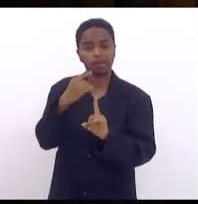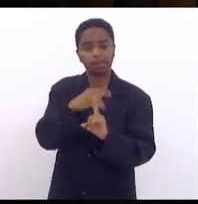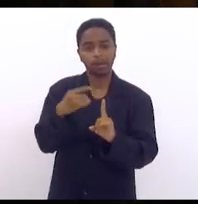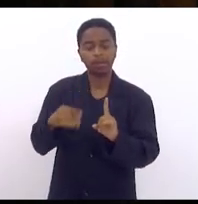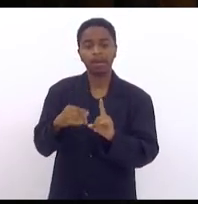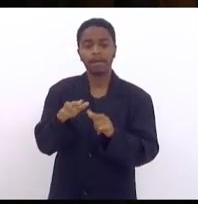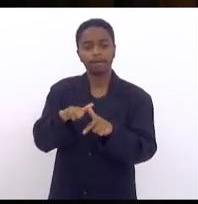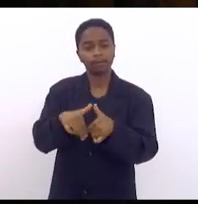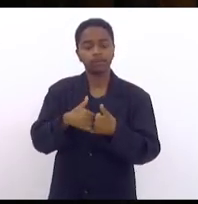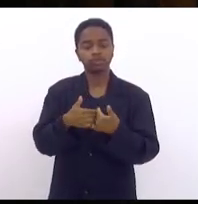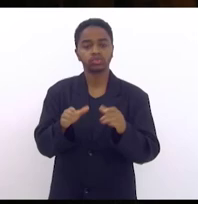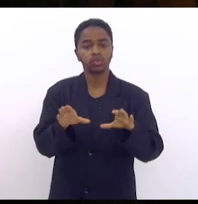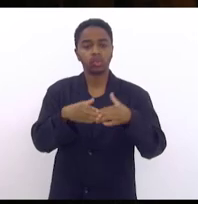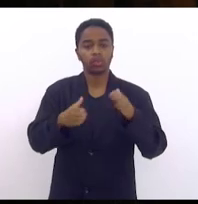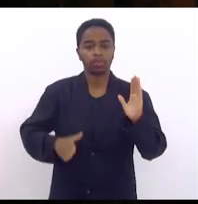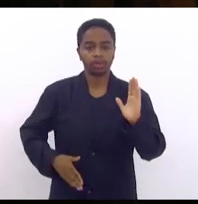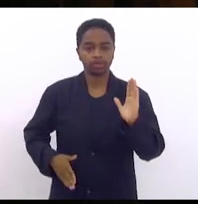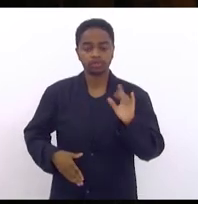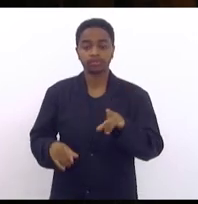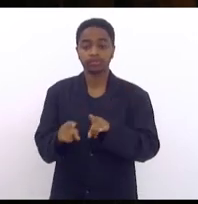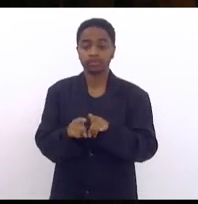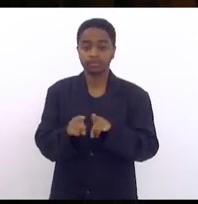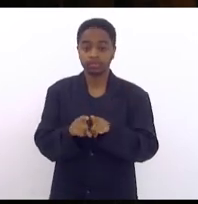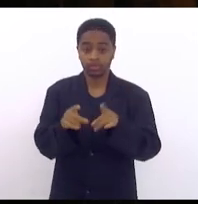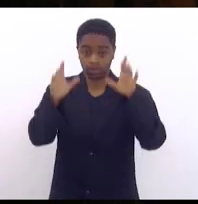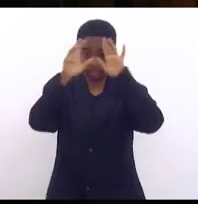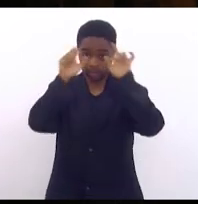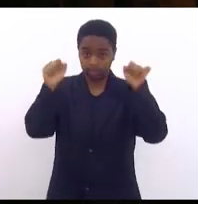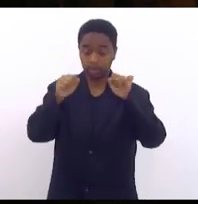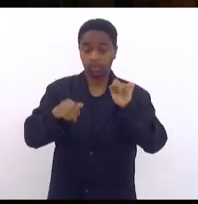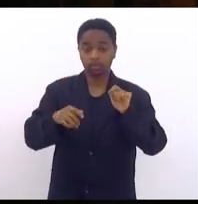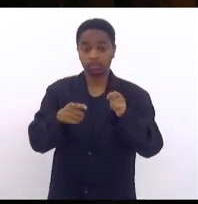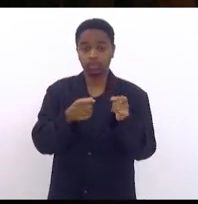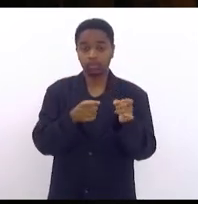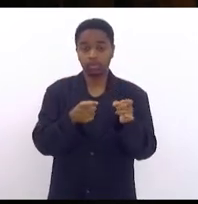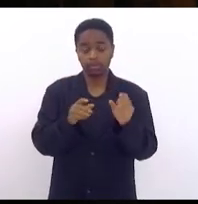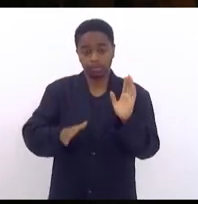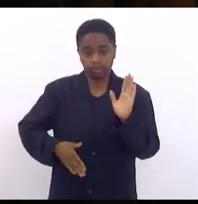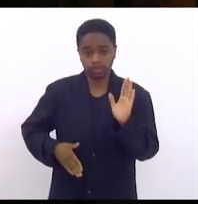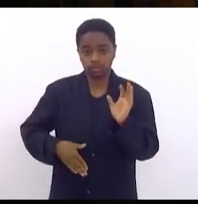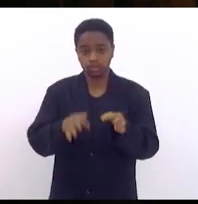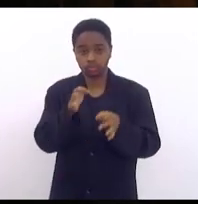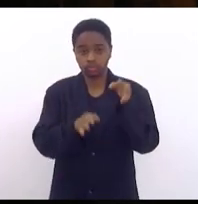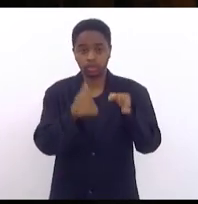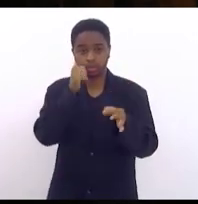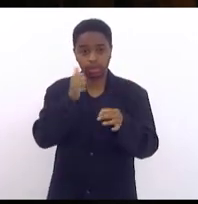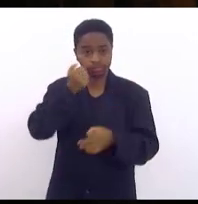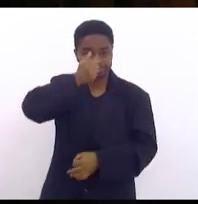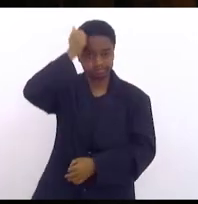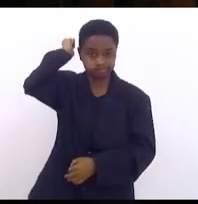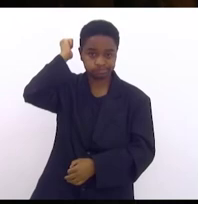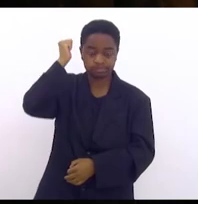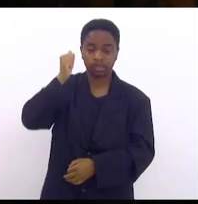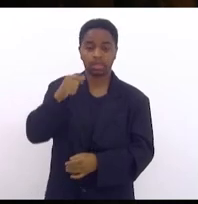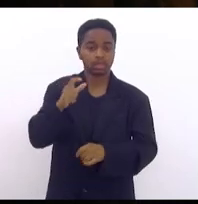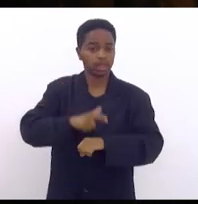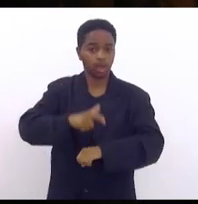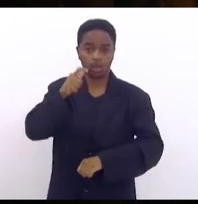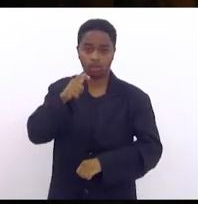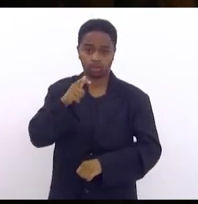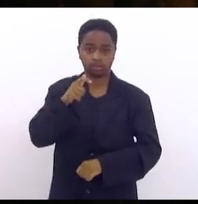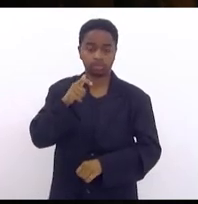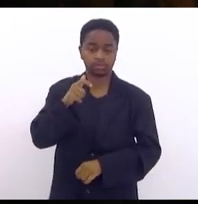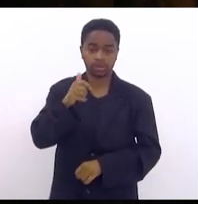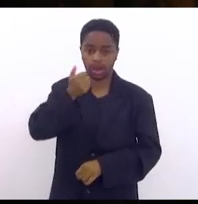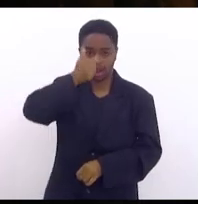por narcoterroristas. Pelo Tribunal do Tráfico, que julga uma mulher e corta o cabelo dela, sentencia na hora, corta o cabelo